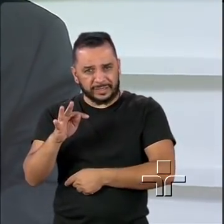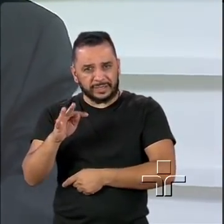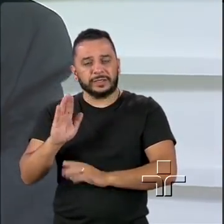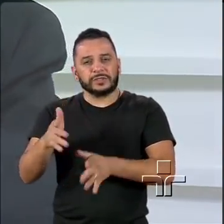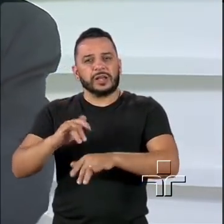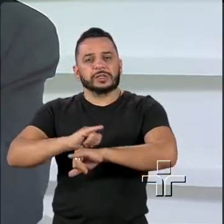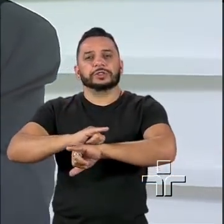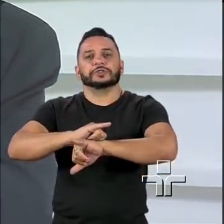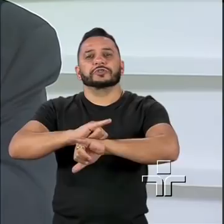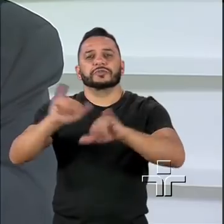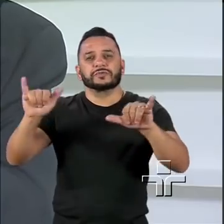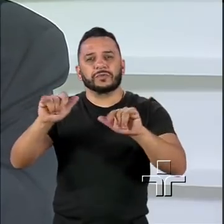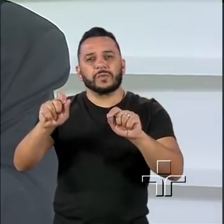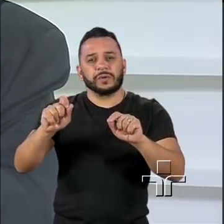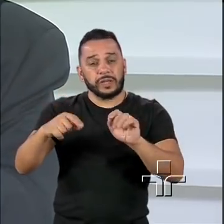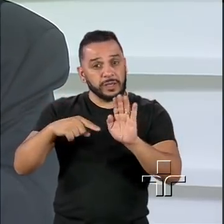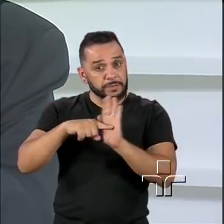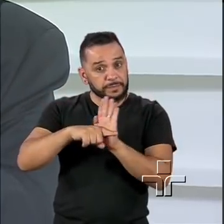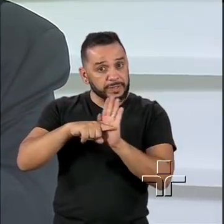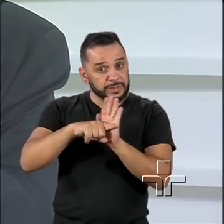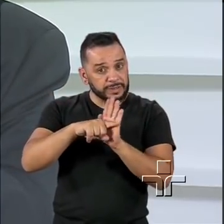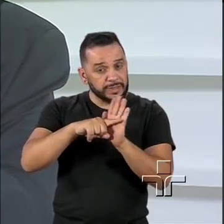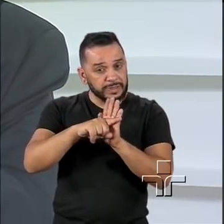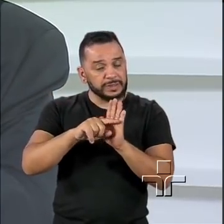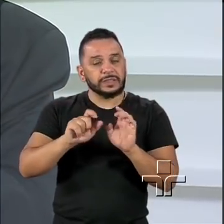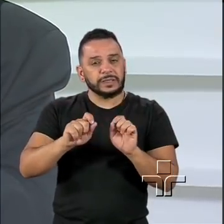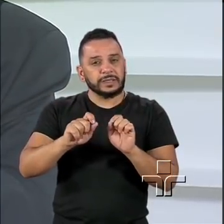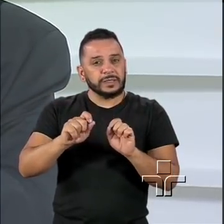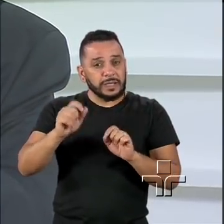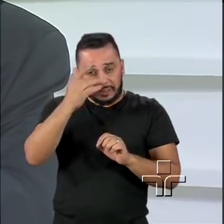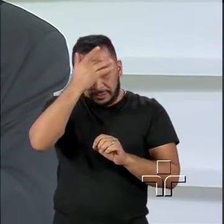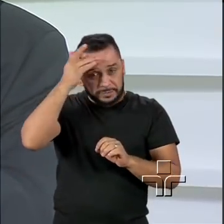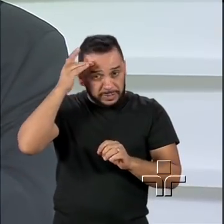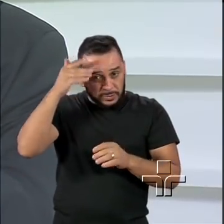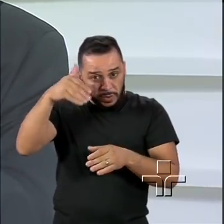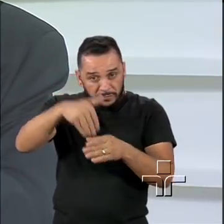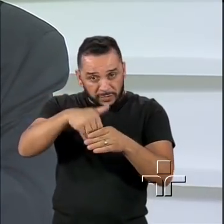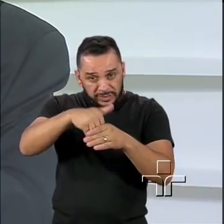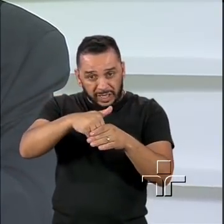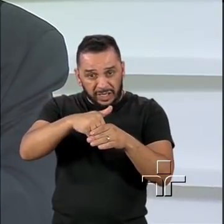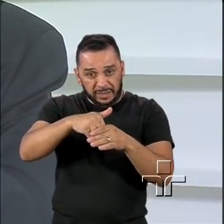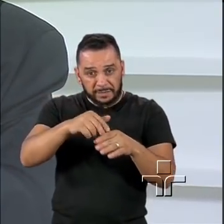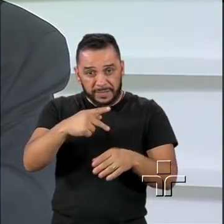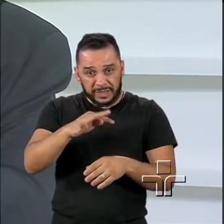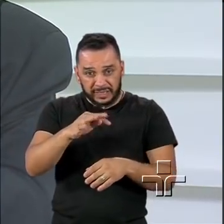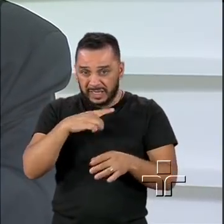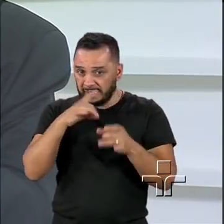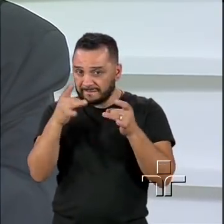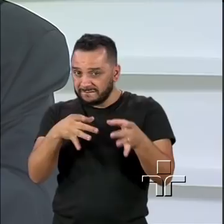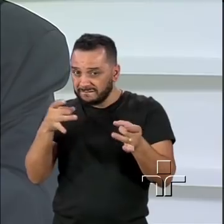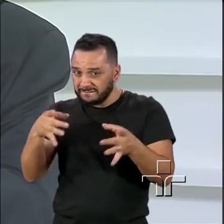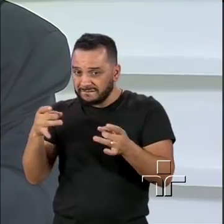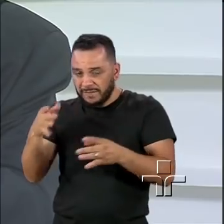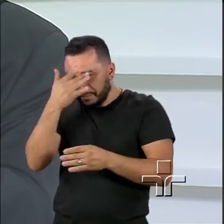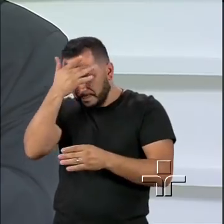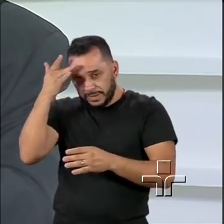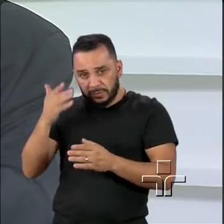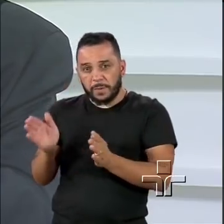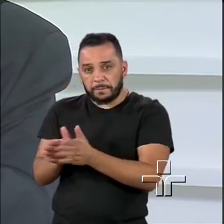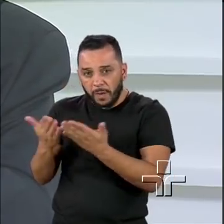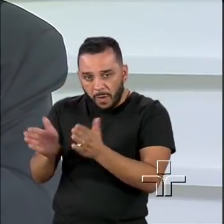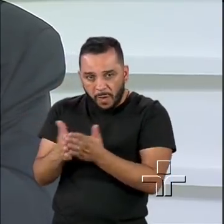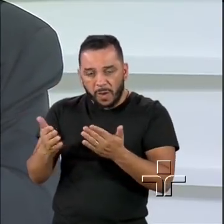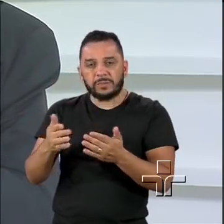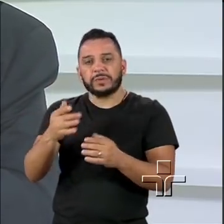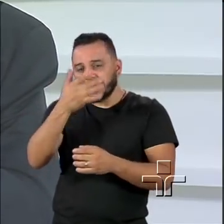divulgou uma pesquisa com os eleitores que deixaram de votar no PT, da periferia, eleitores de baixa renda,